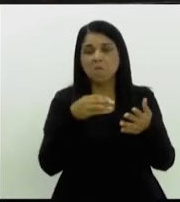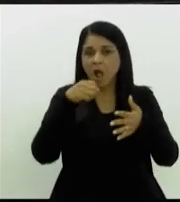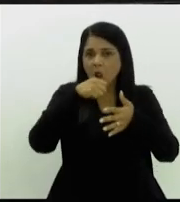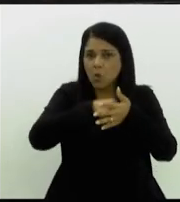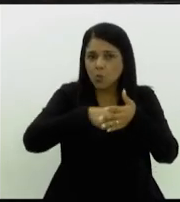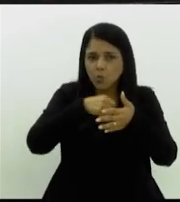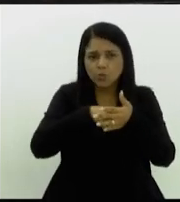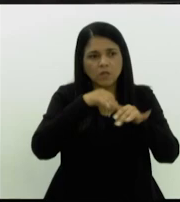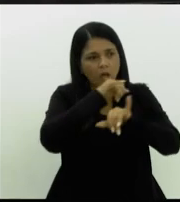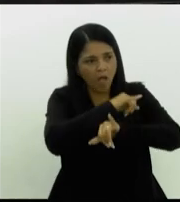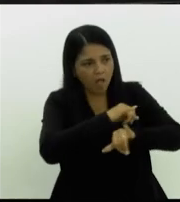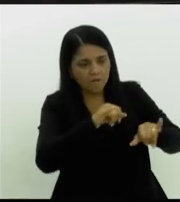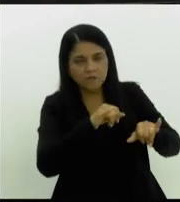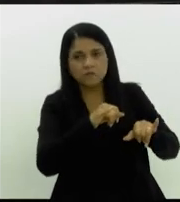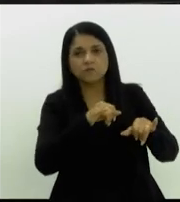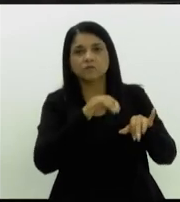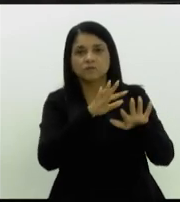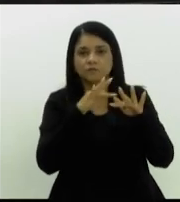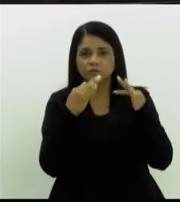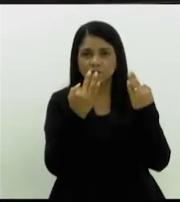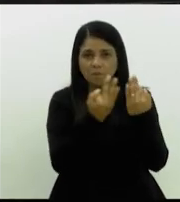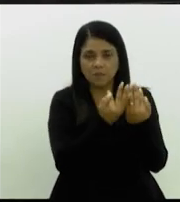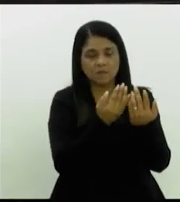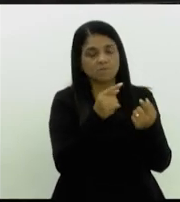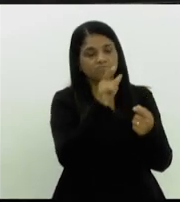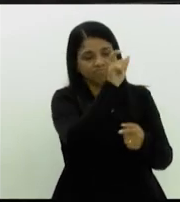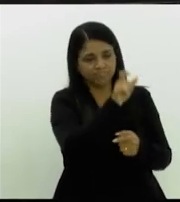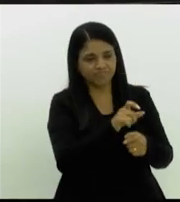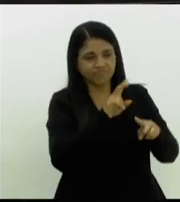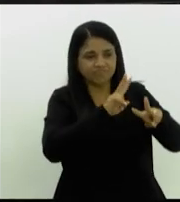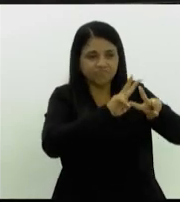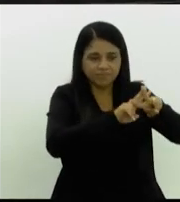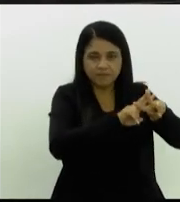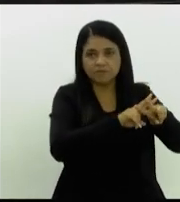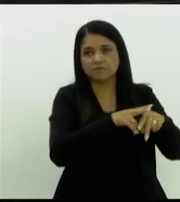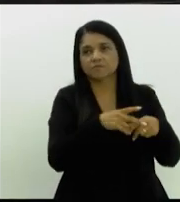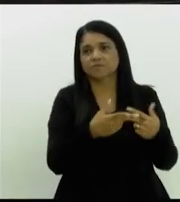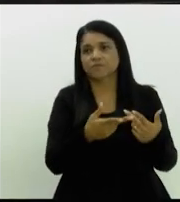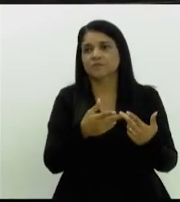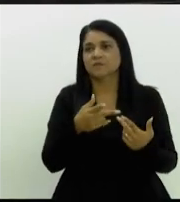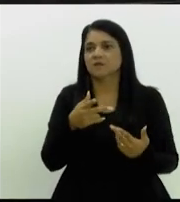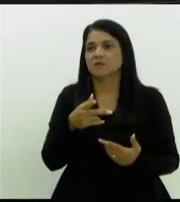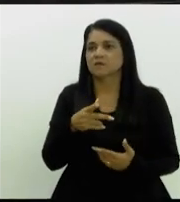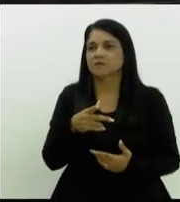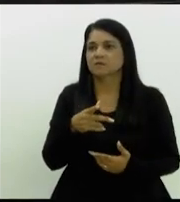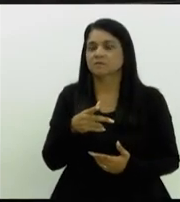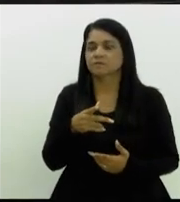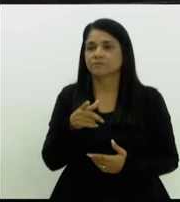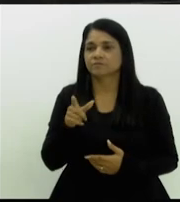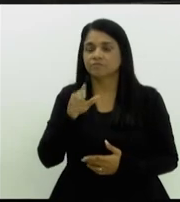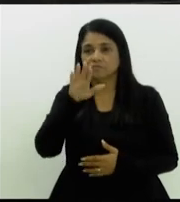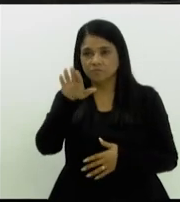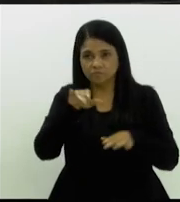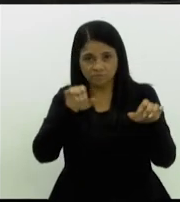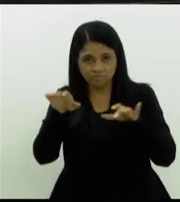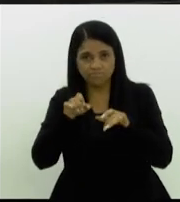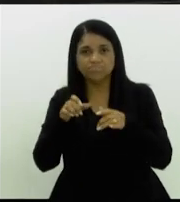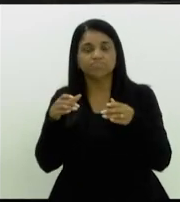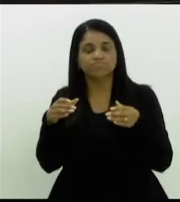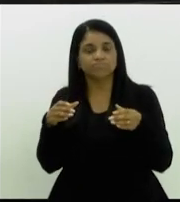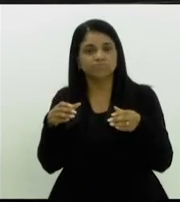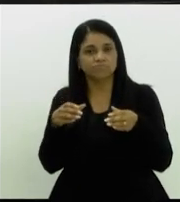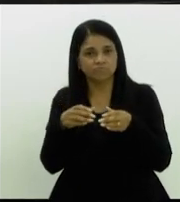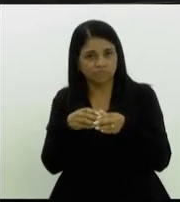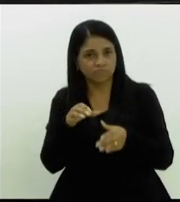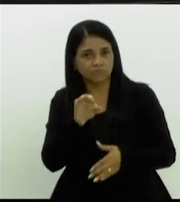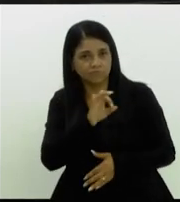ali para os seus familiares apenados. Então, sim, chamaremos as forças de segurança quando for devido